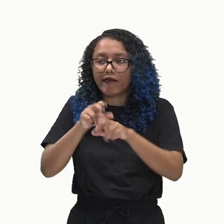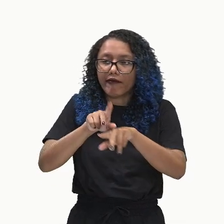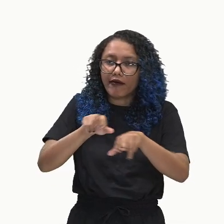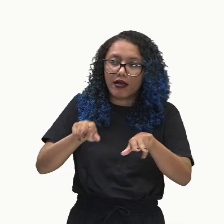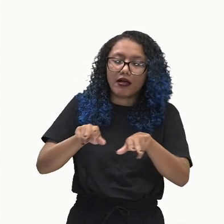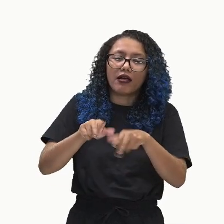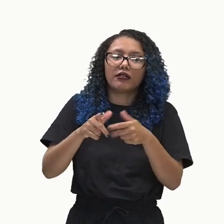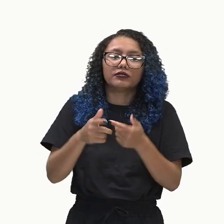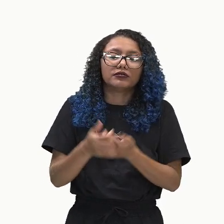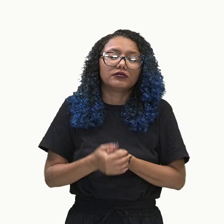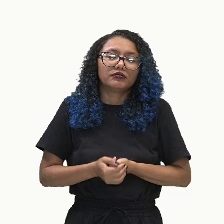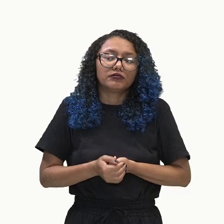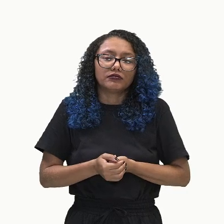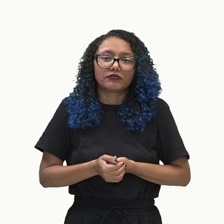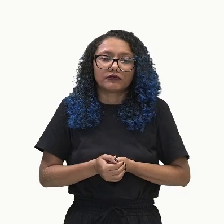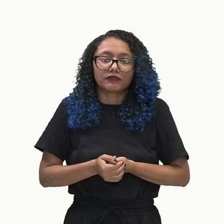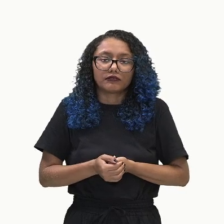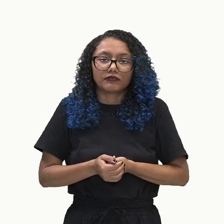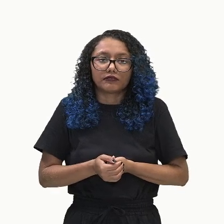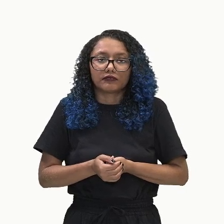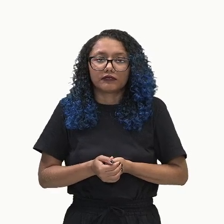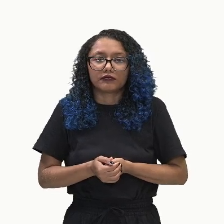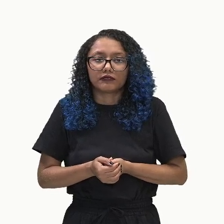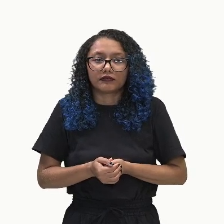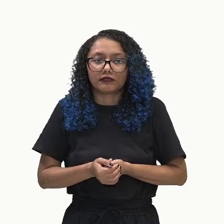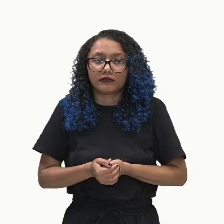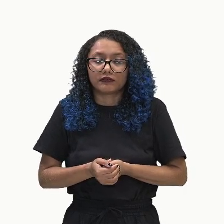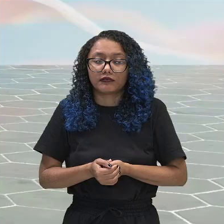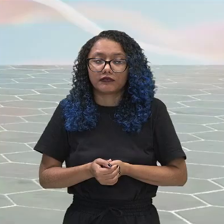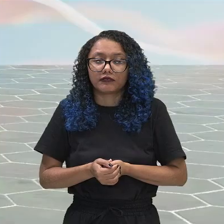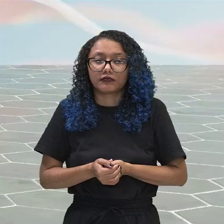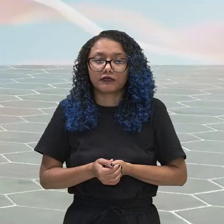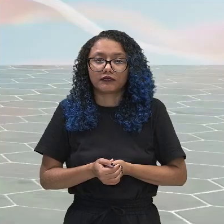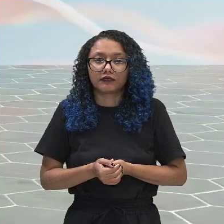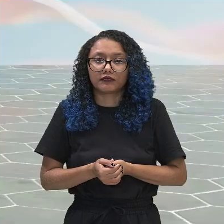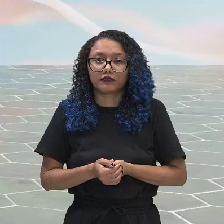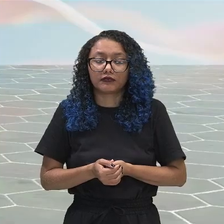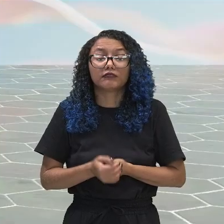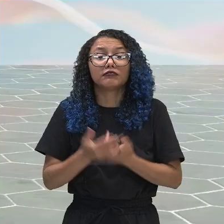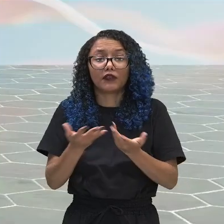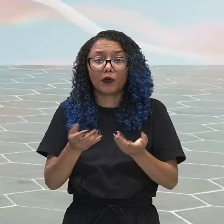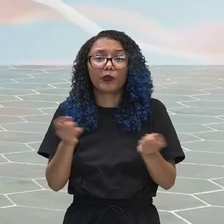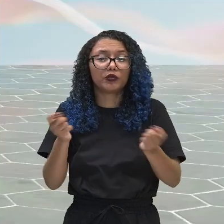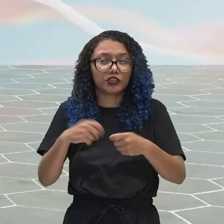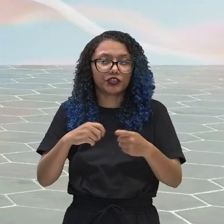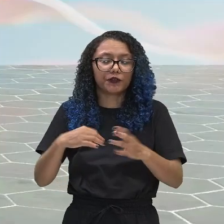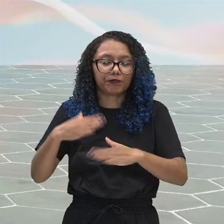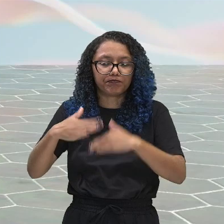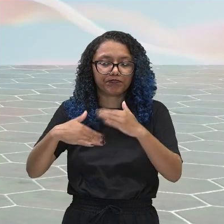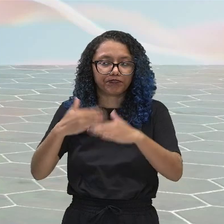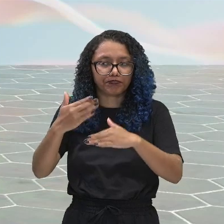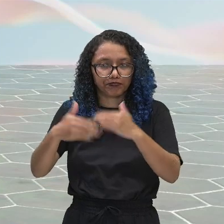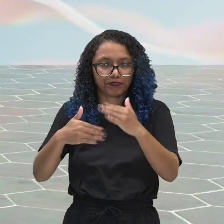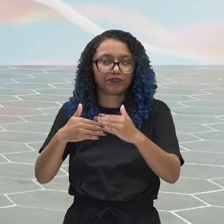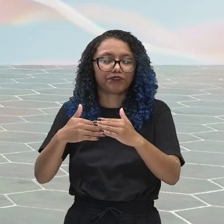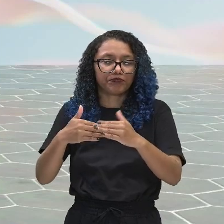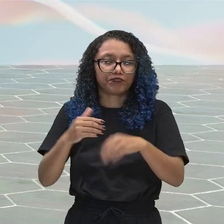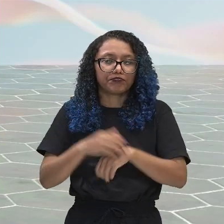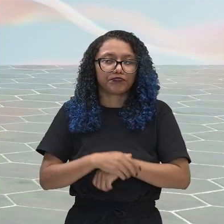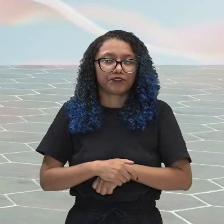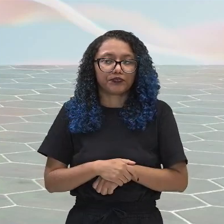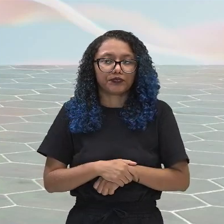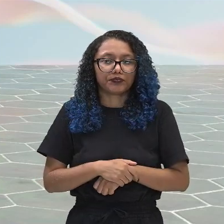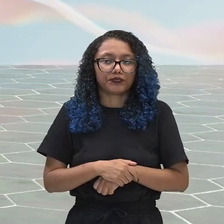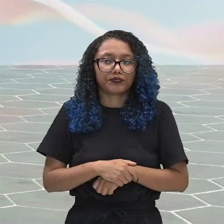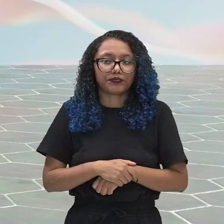estarem relacionados todo o desenvolvimento aí dos órgãos de reprodução, né?